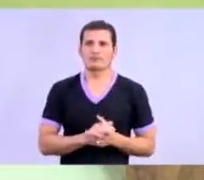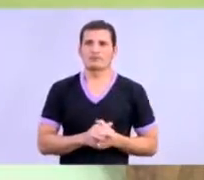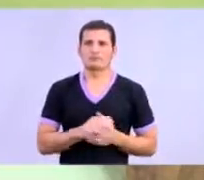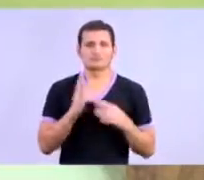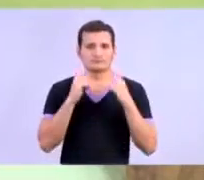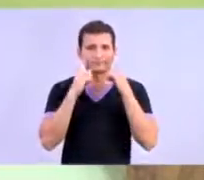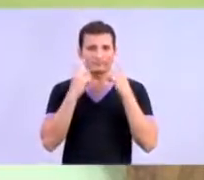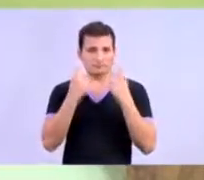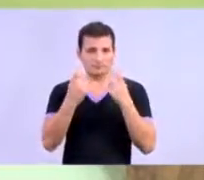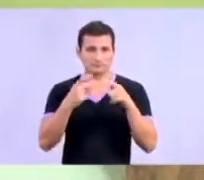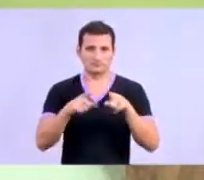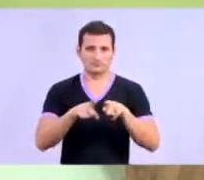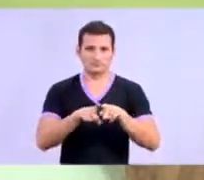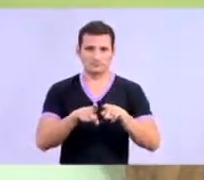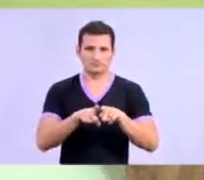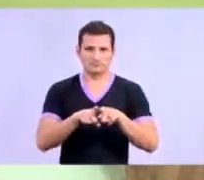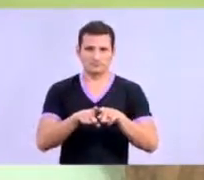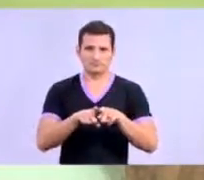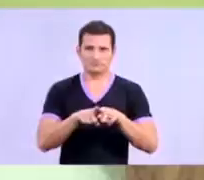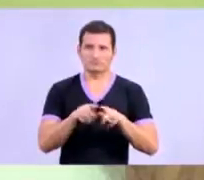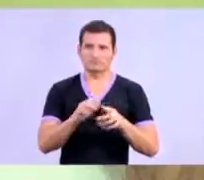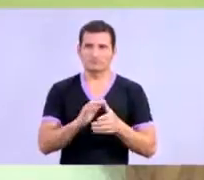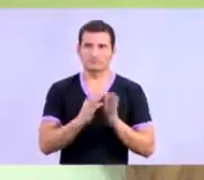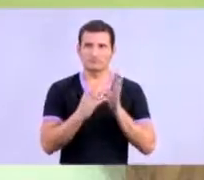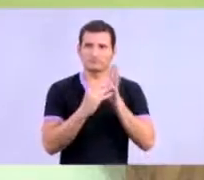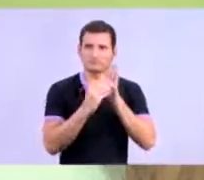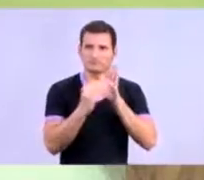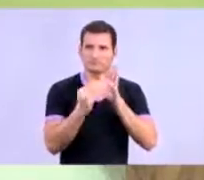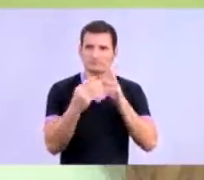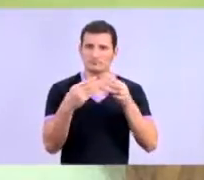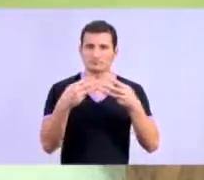também, professor, que eu quero colocar dos modelos de rede é que é o